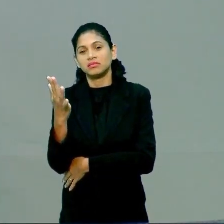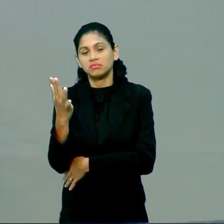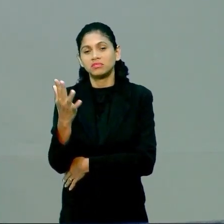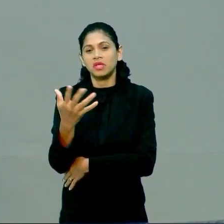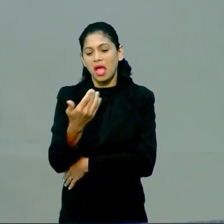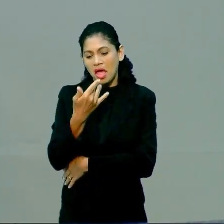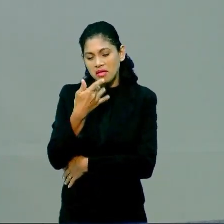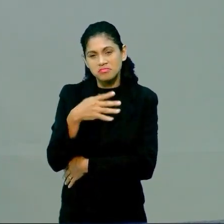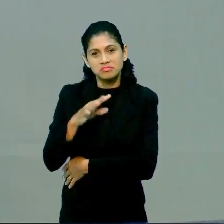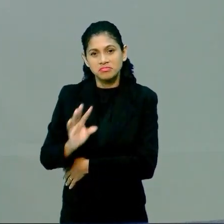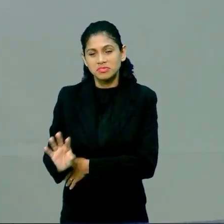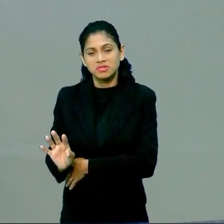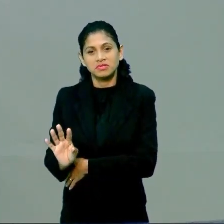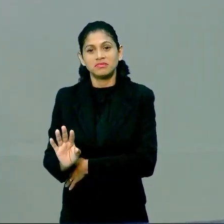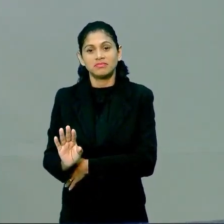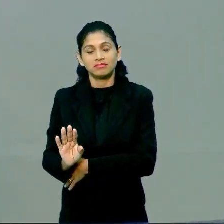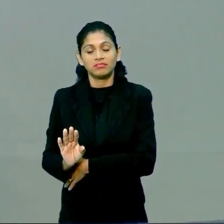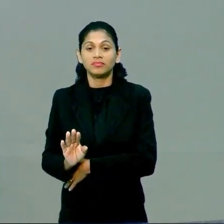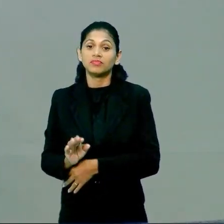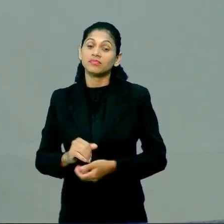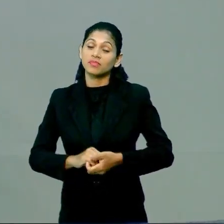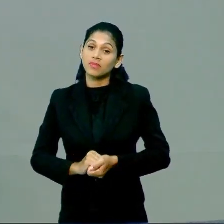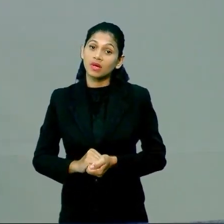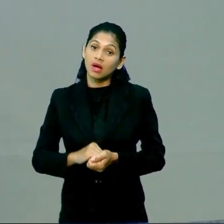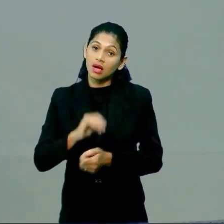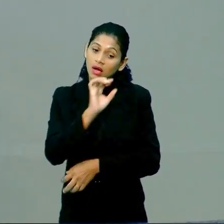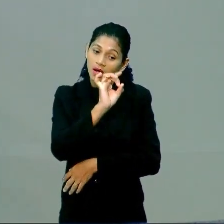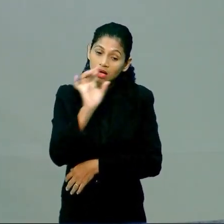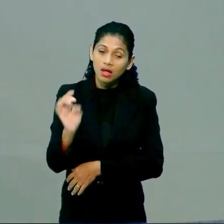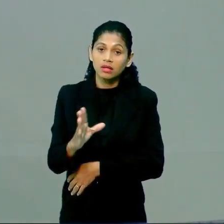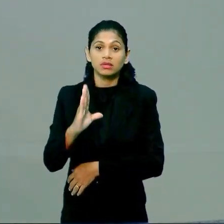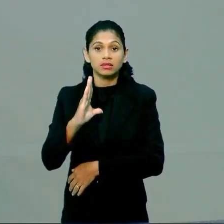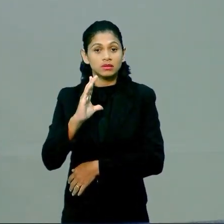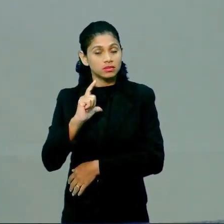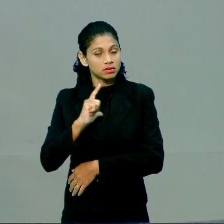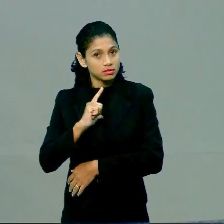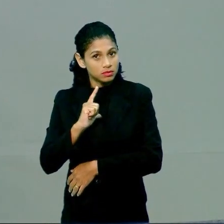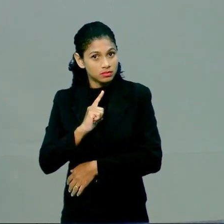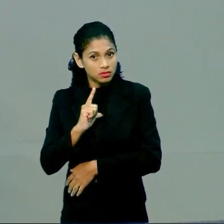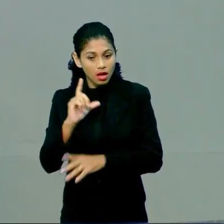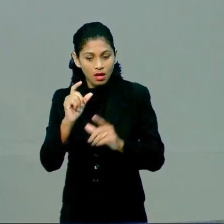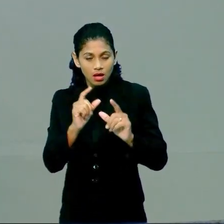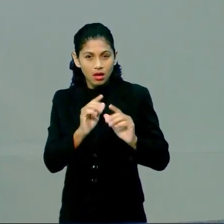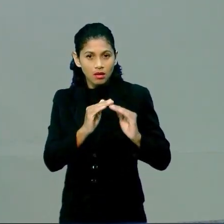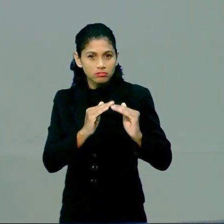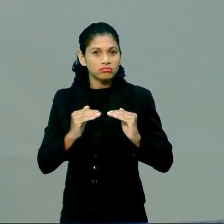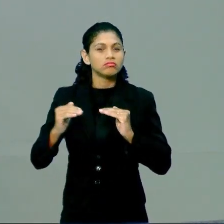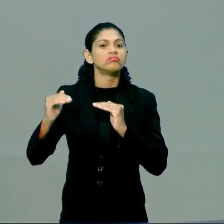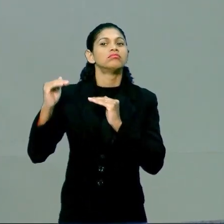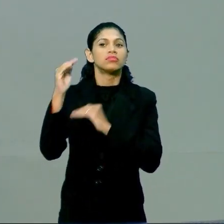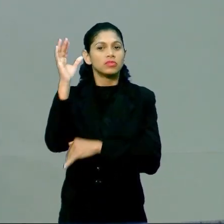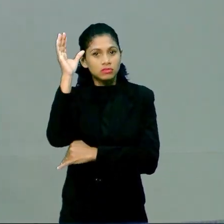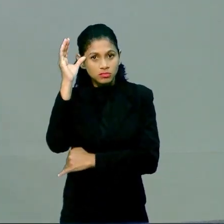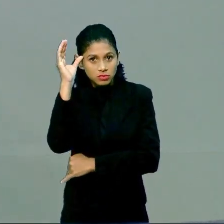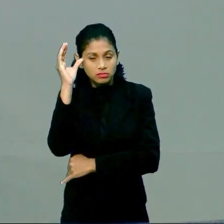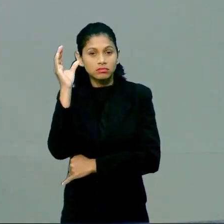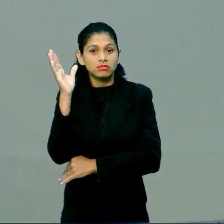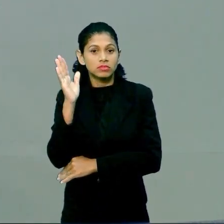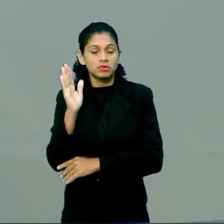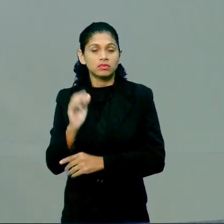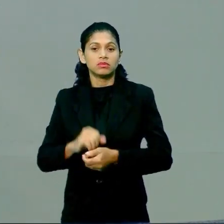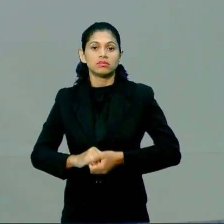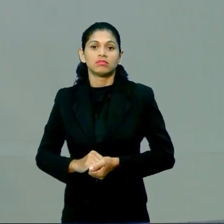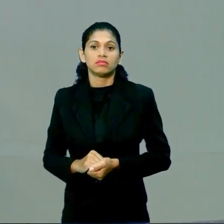vezes né Cada um tem um grau de compreensão né Lembrando que na língua esca né as atividades geralmente de